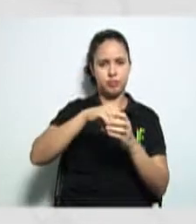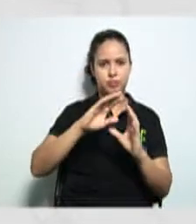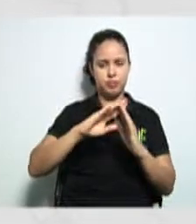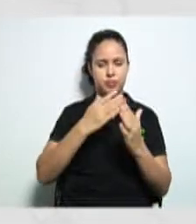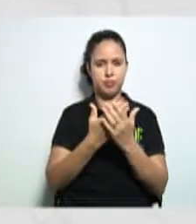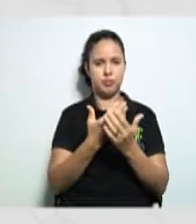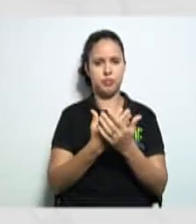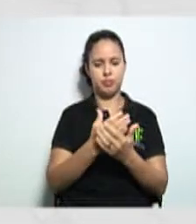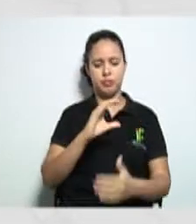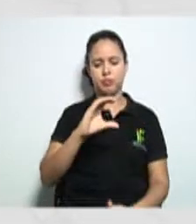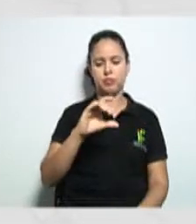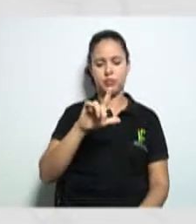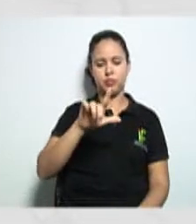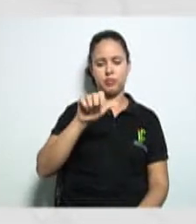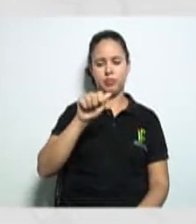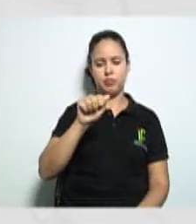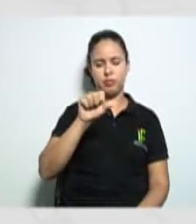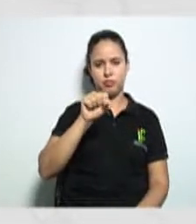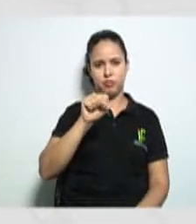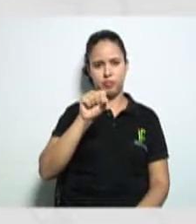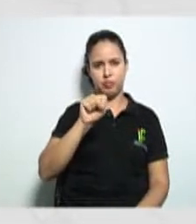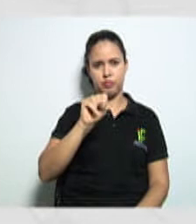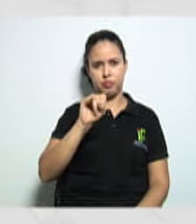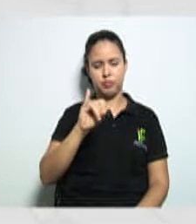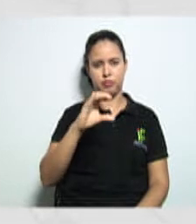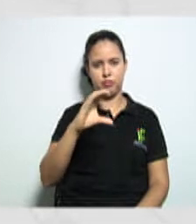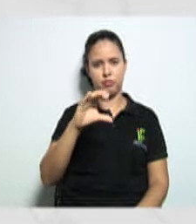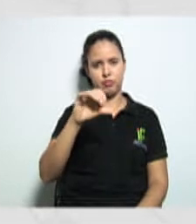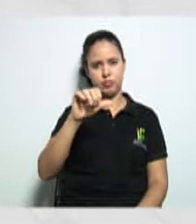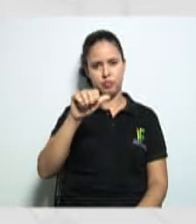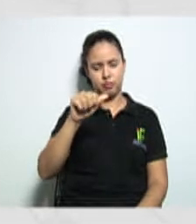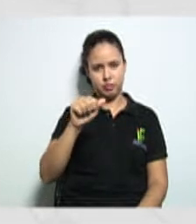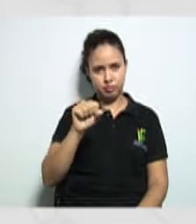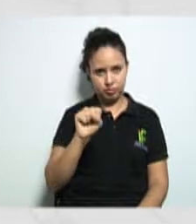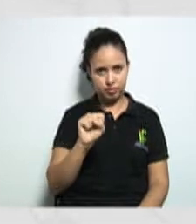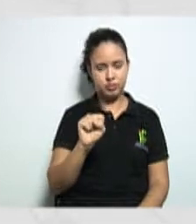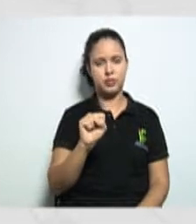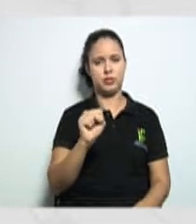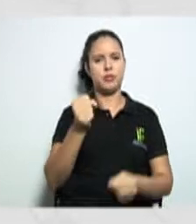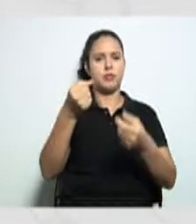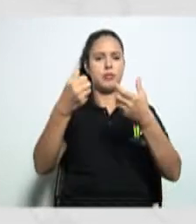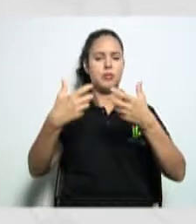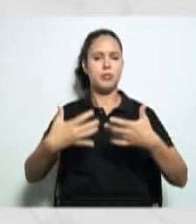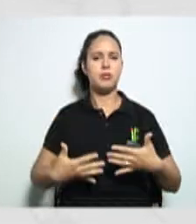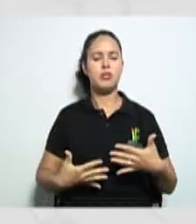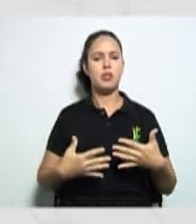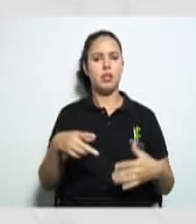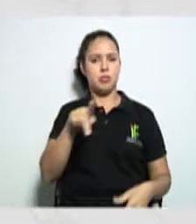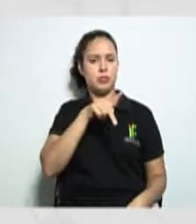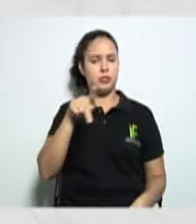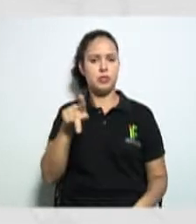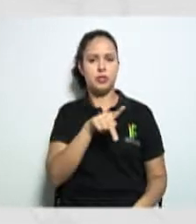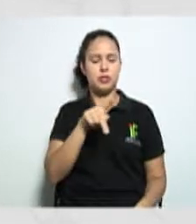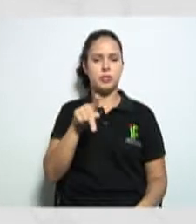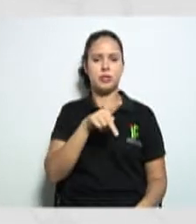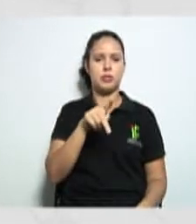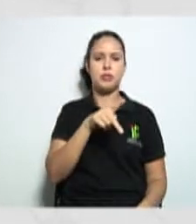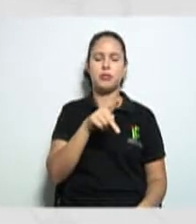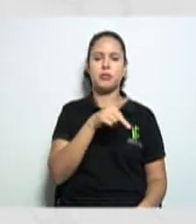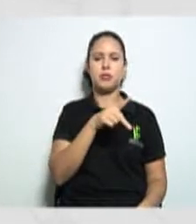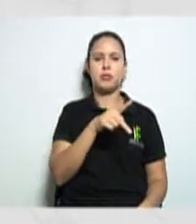né, que é as teorias clássica e científica, que aí você vai falar, mas o professor não usou essa